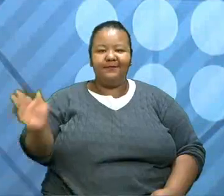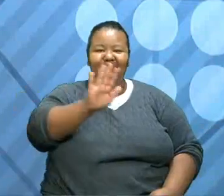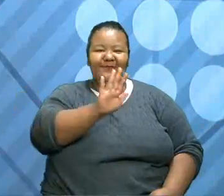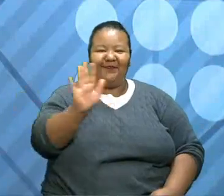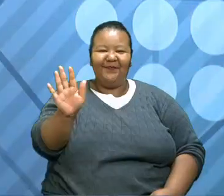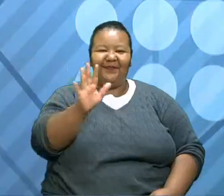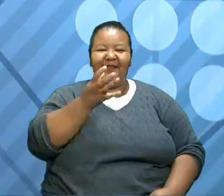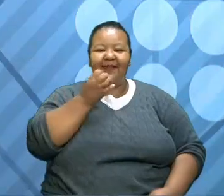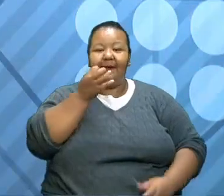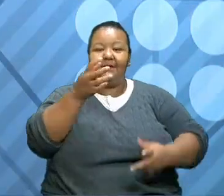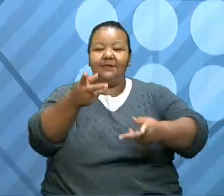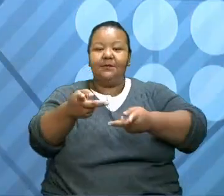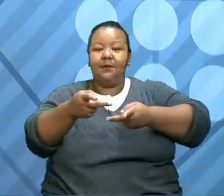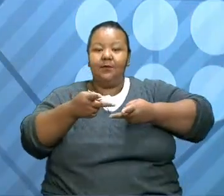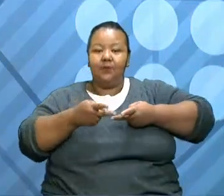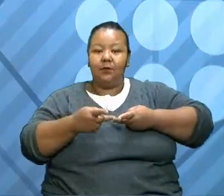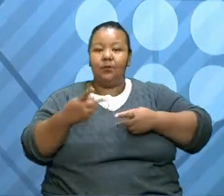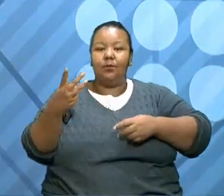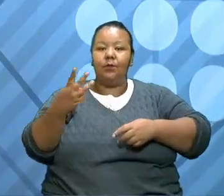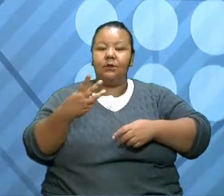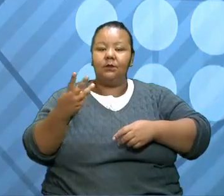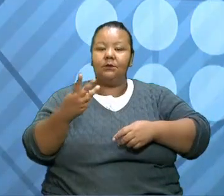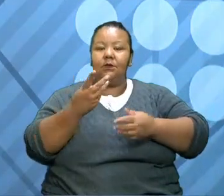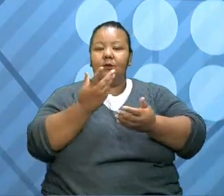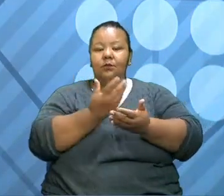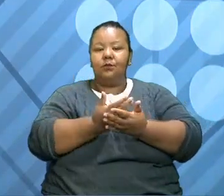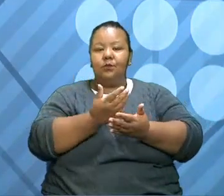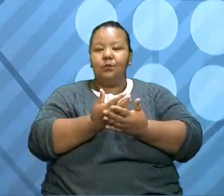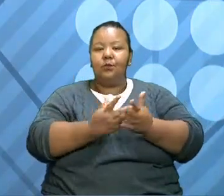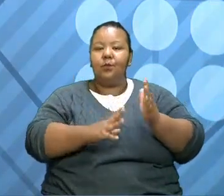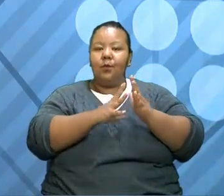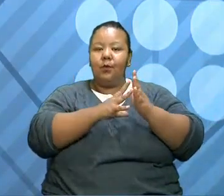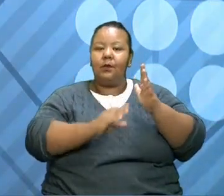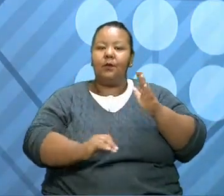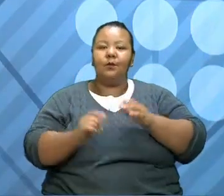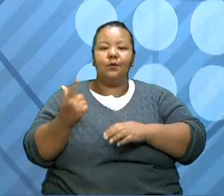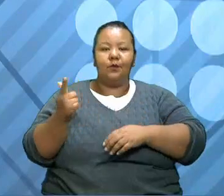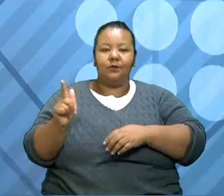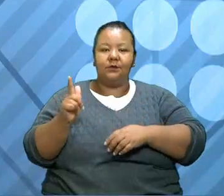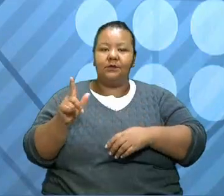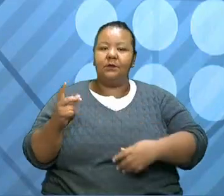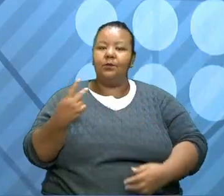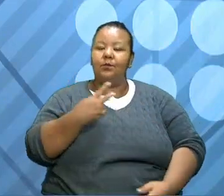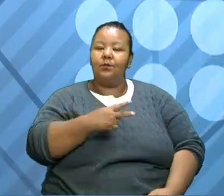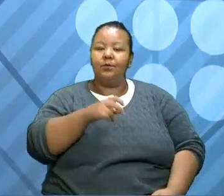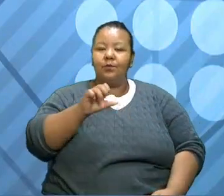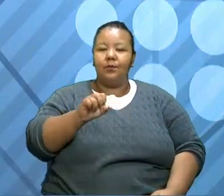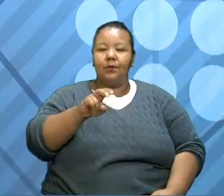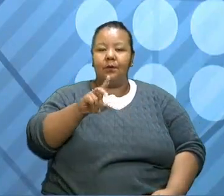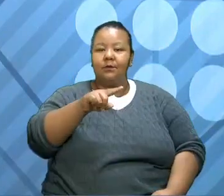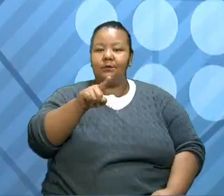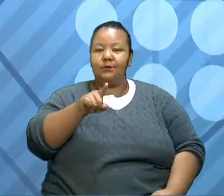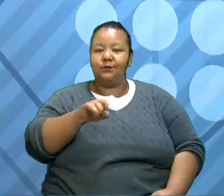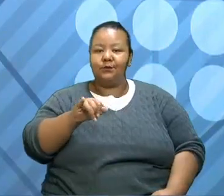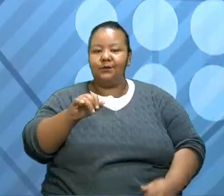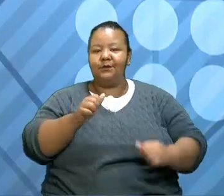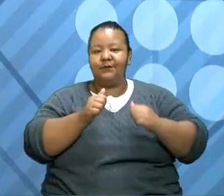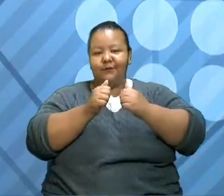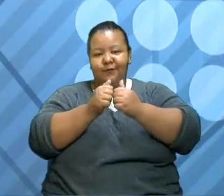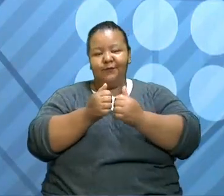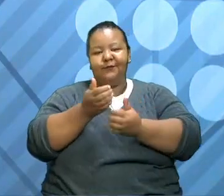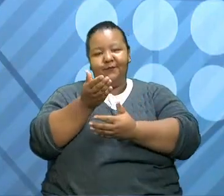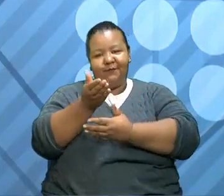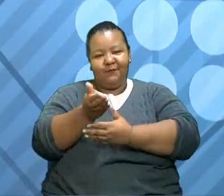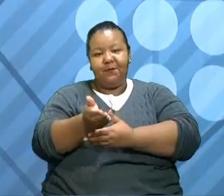Olá, seja bem-vindo ao terceiro módulo de modelos de gestão. Eu sou a professora Suzy e vou te acompanhar nessa